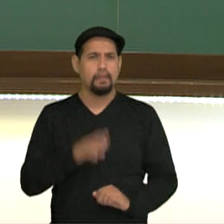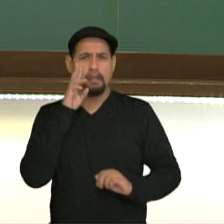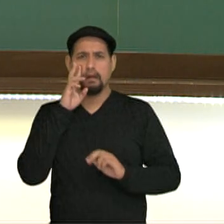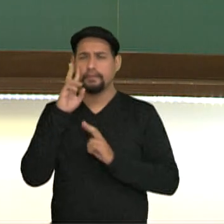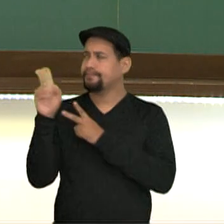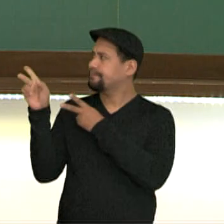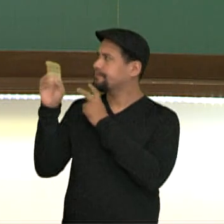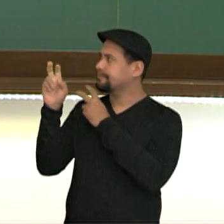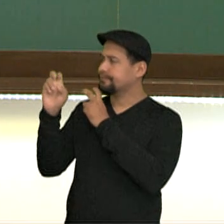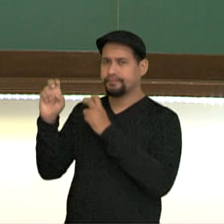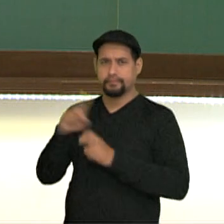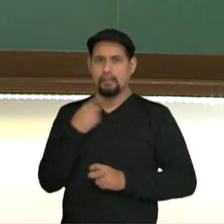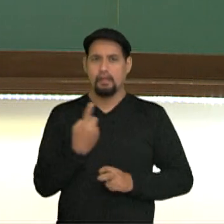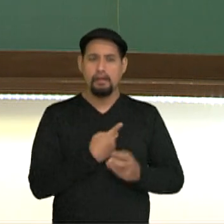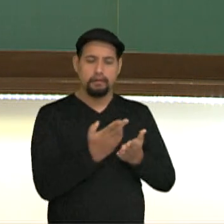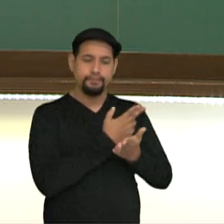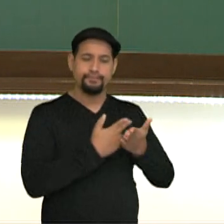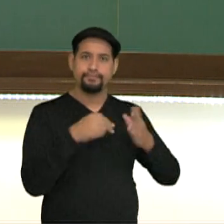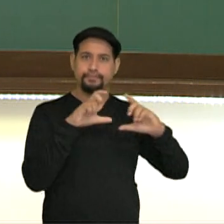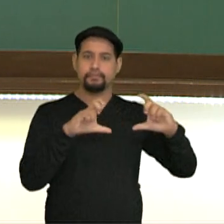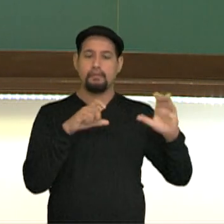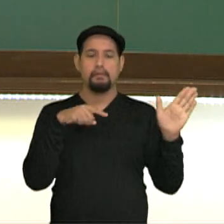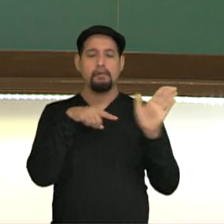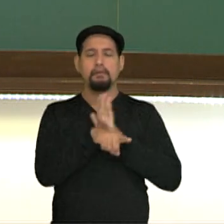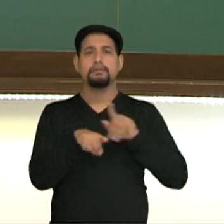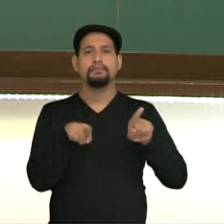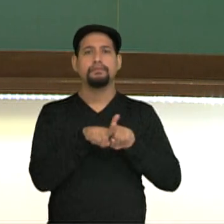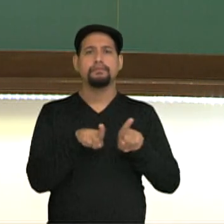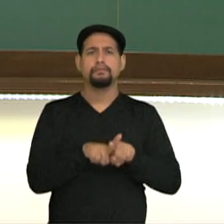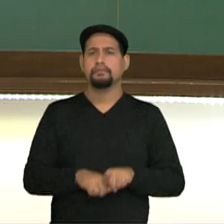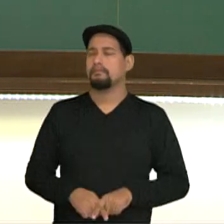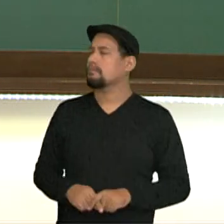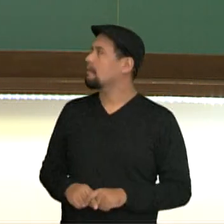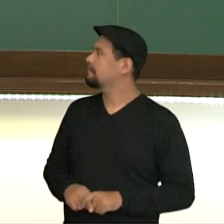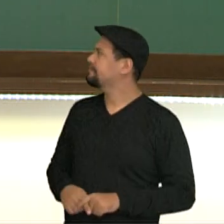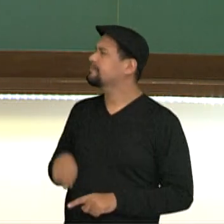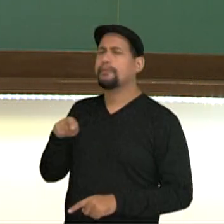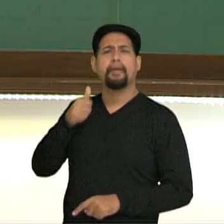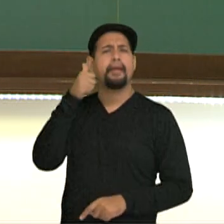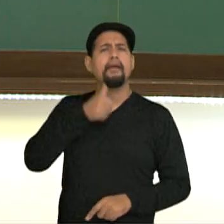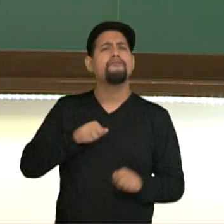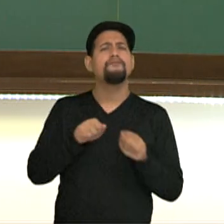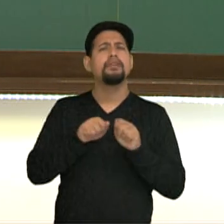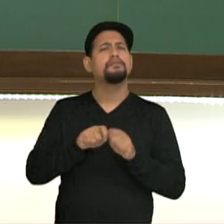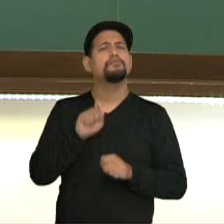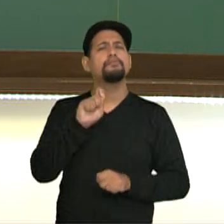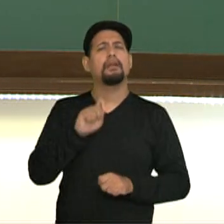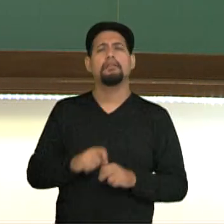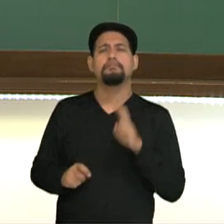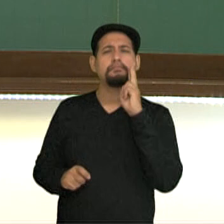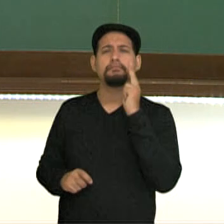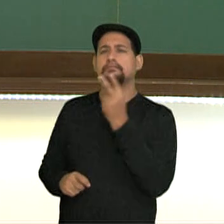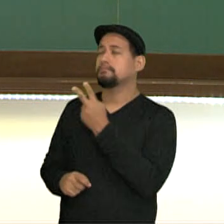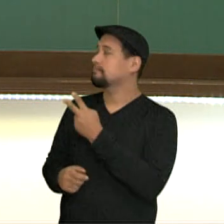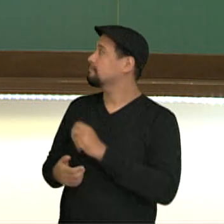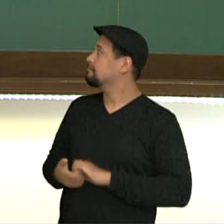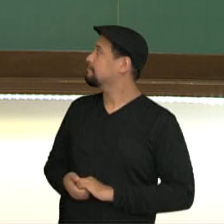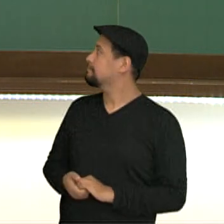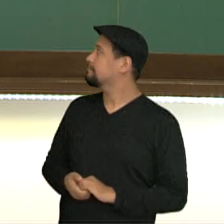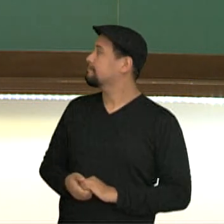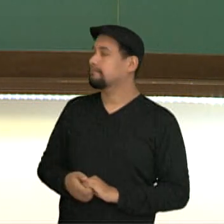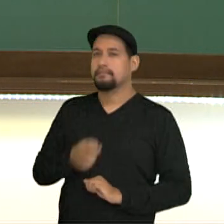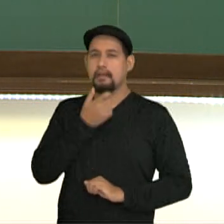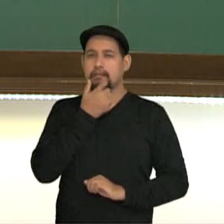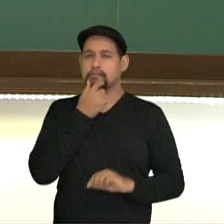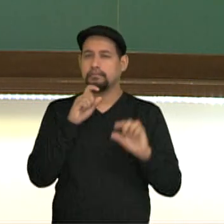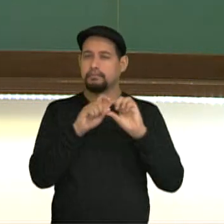Observando as nossas imagens e as nossas perguntas, what's she doing? O que ela está fazendo nesse primeiro momento? She's driving a